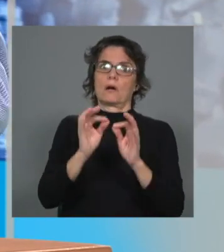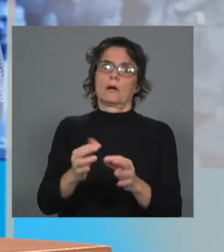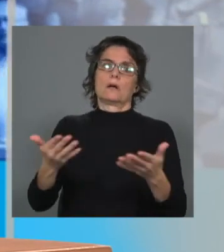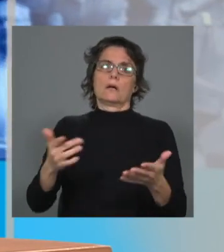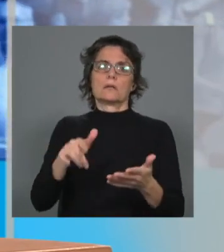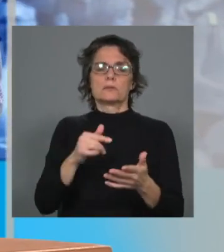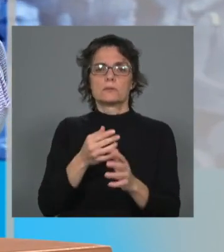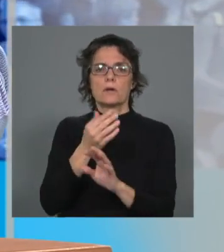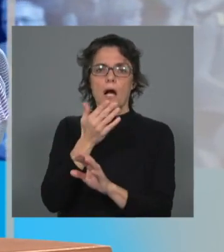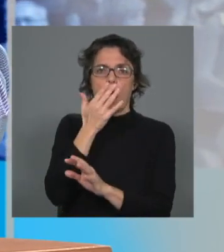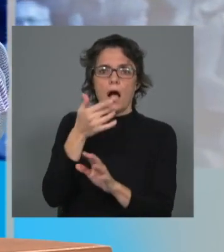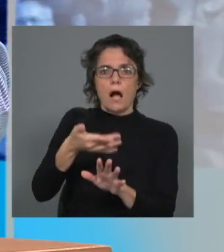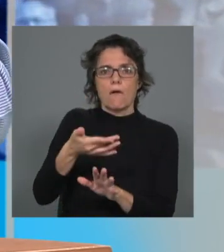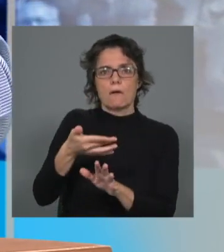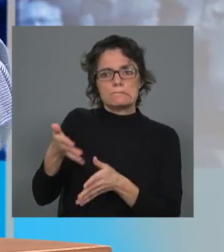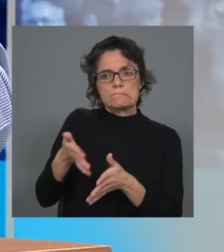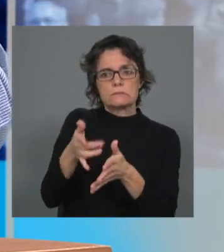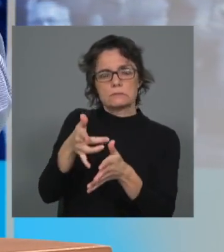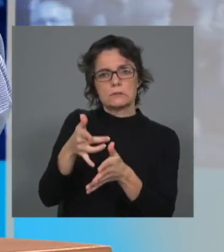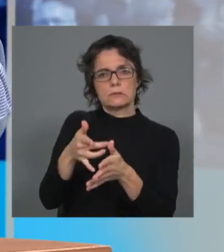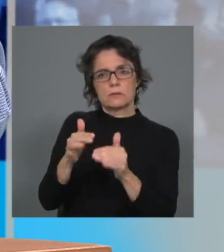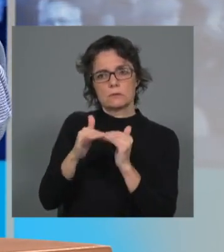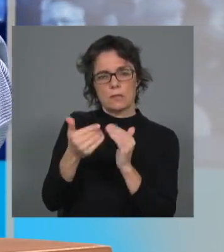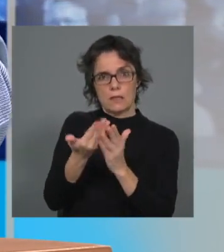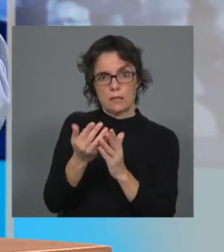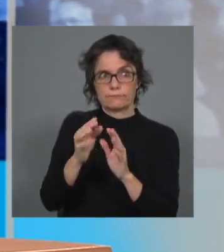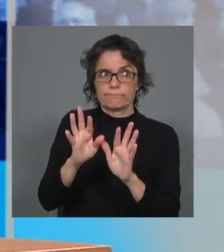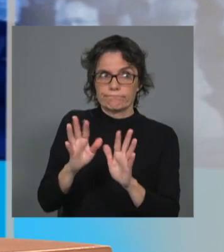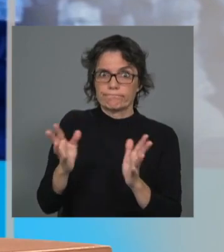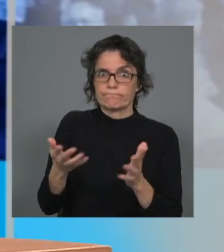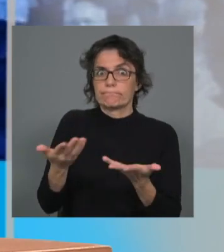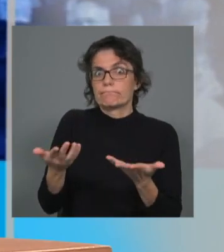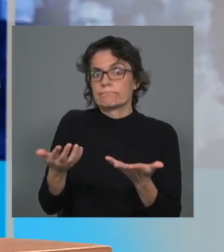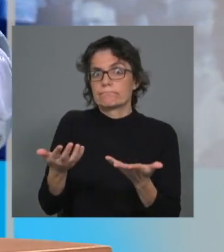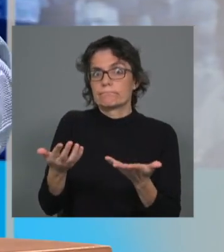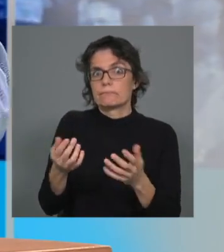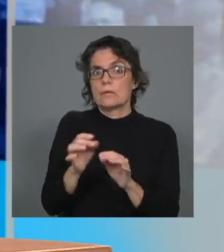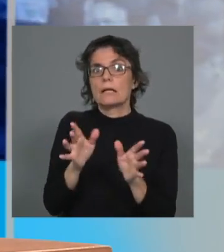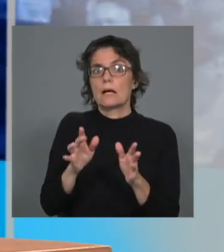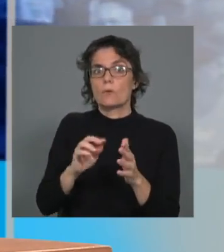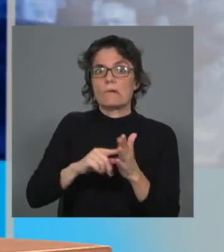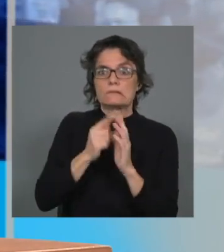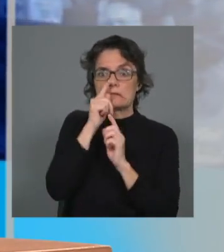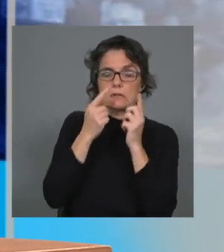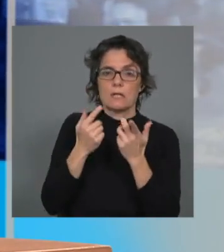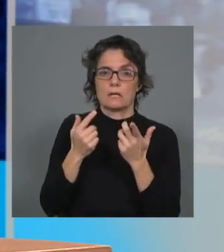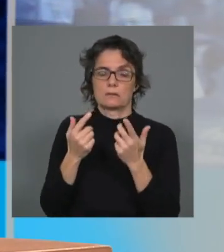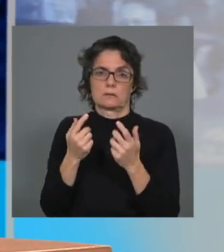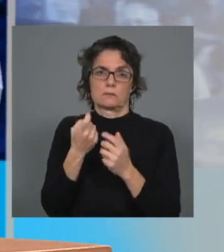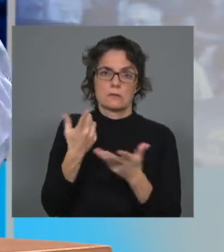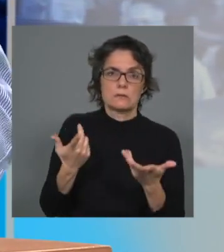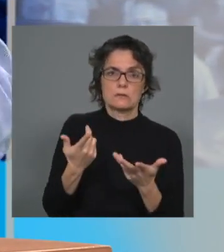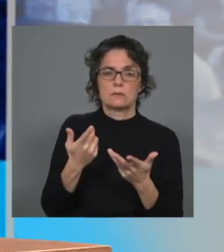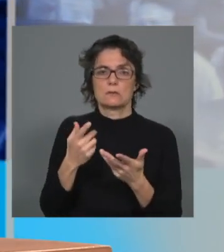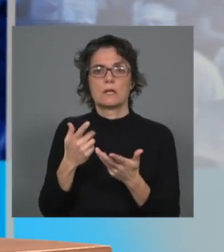nos confere, pelo menos nesta linha, uma outra estabilidade. Agora, não impede o resto todo. As testagens massivas necessariamente também levam